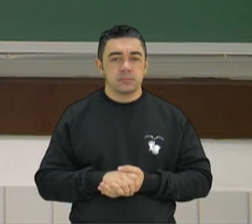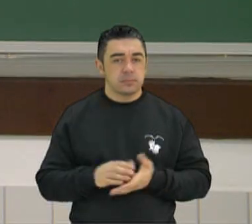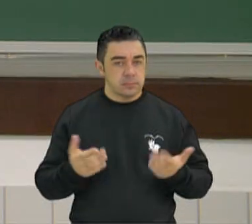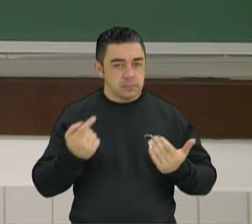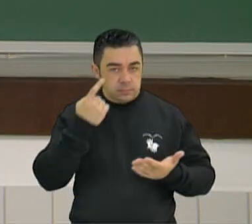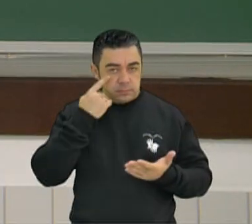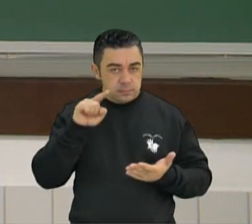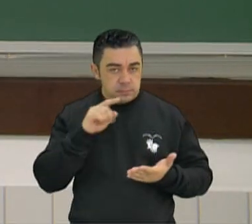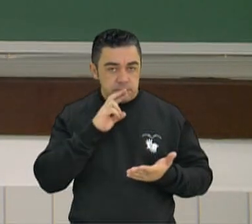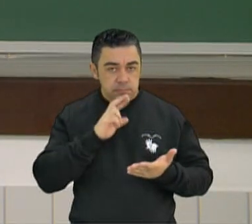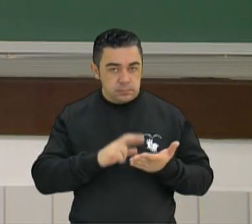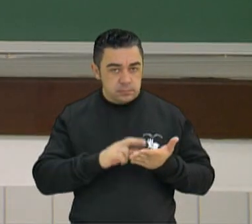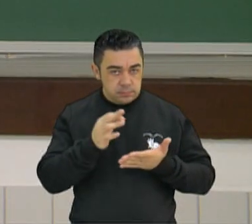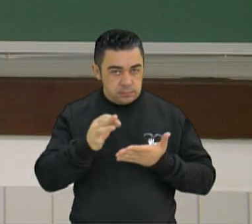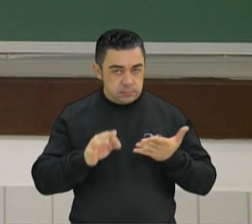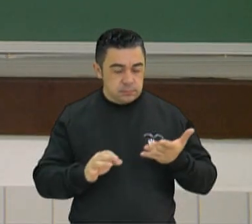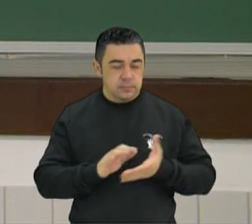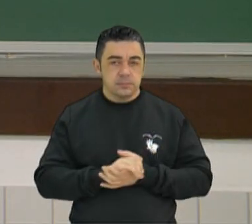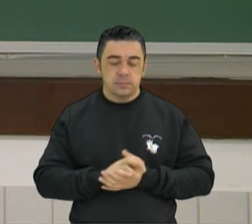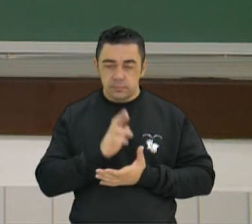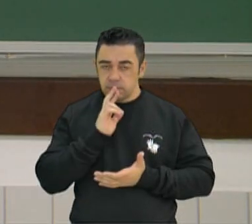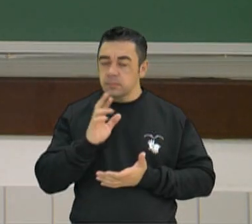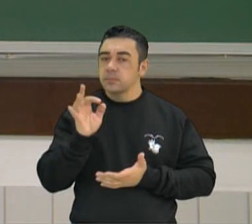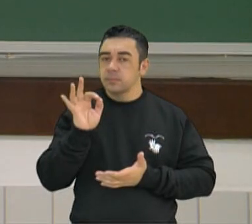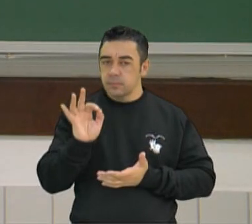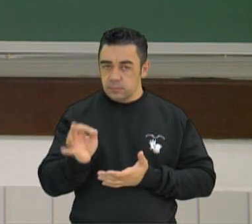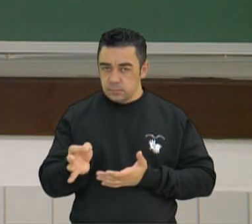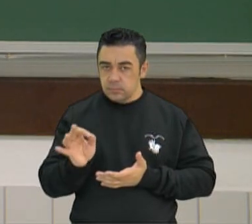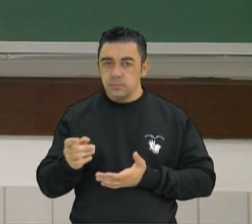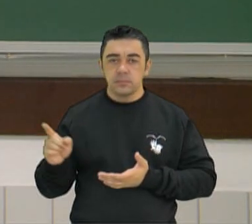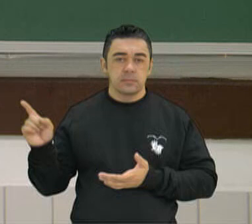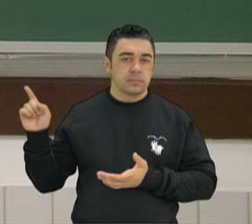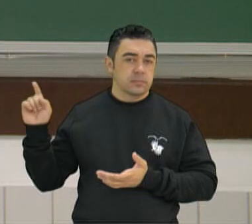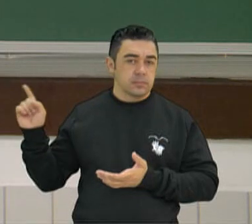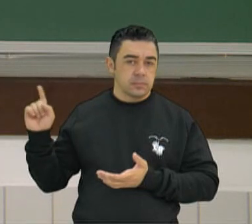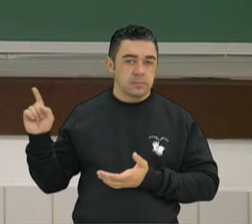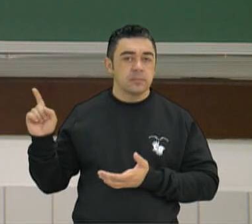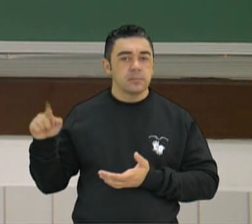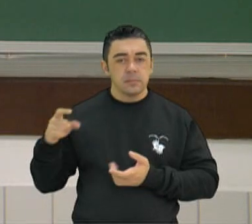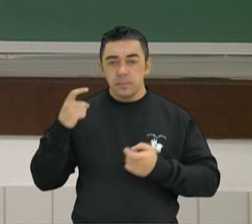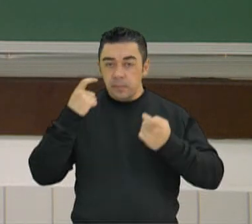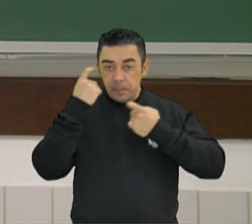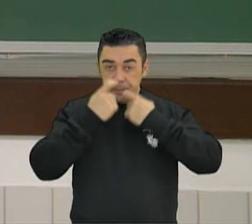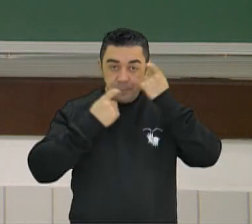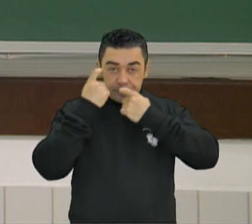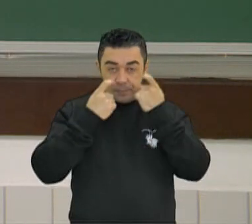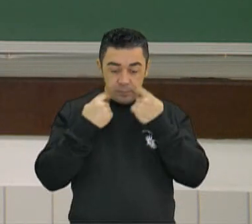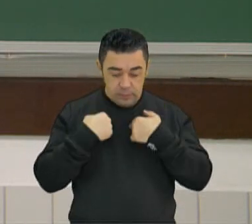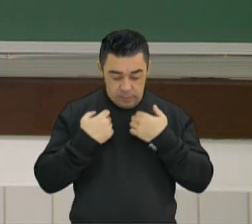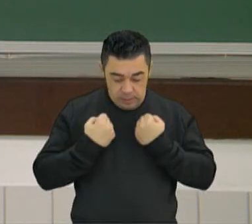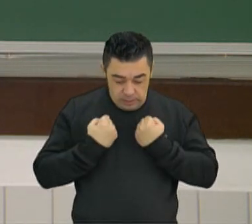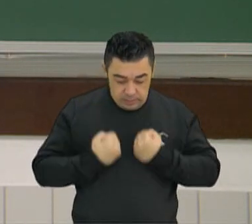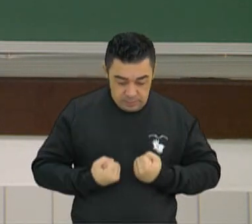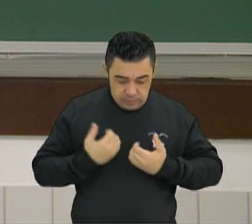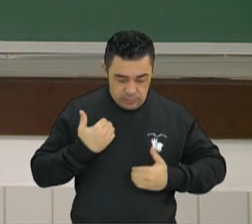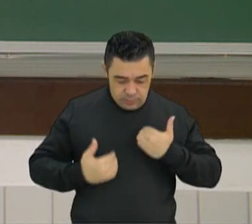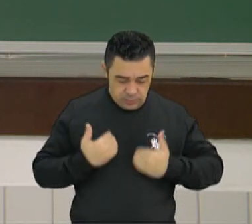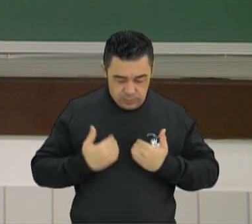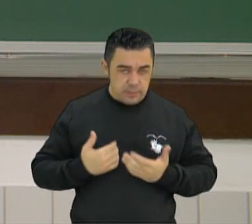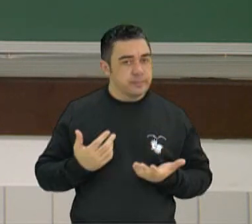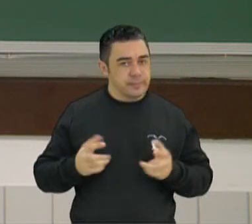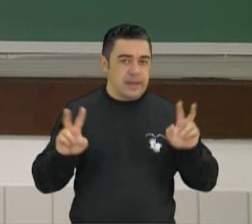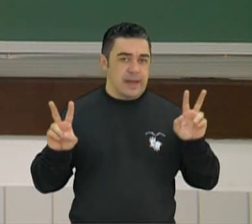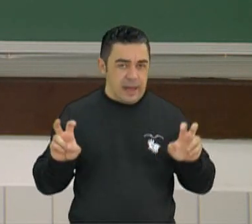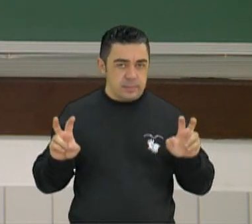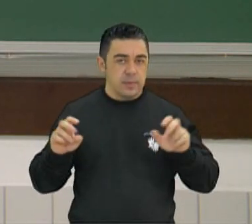Vamos lá então conferir a sua resposta. A mais adequada, então, considerando a preocupação excessiva com o peso corporal, entre aspas, porque na